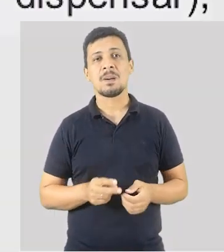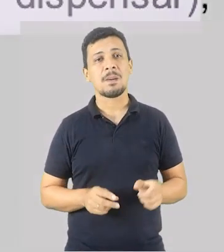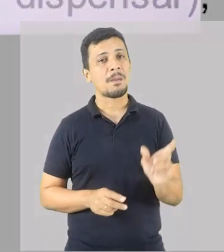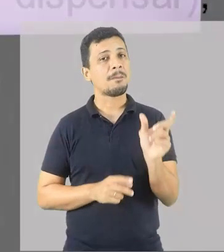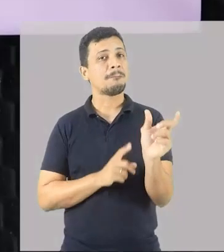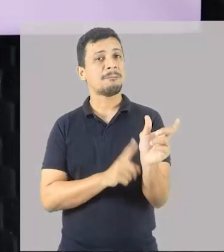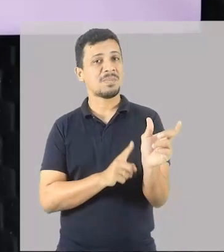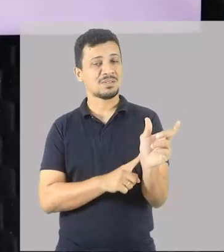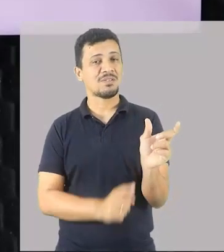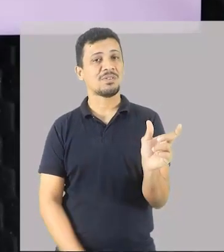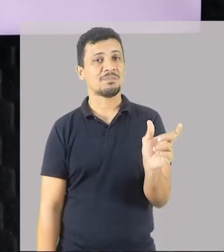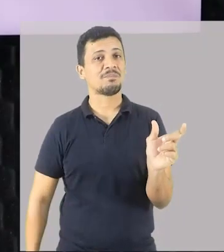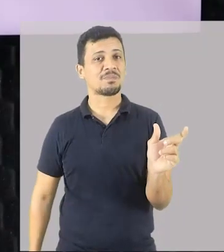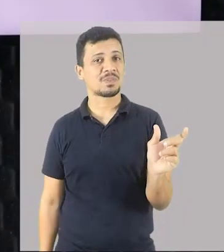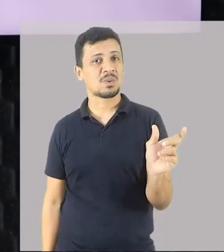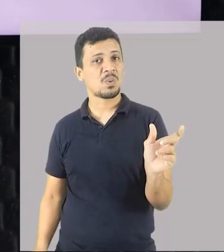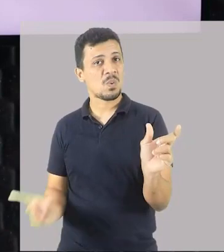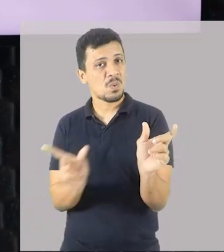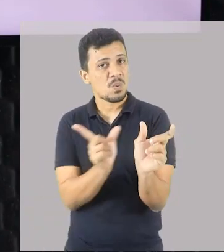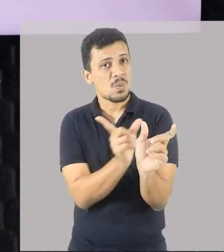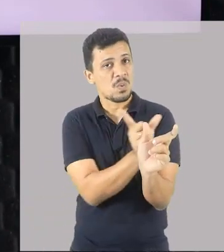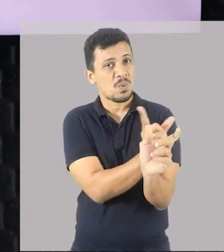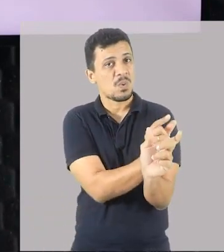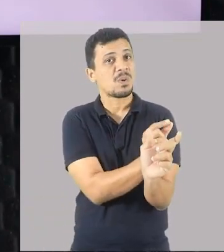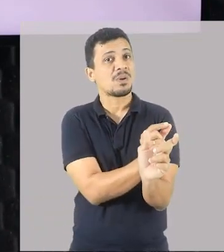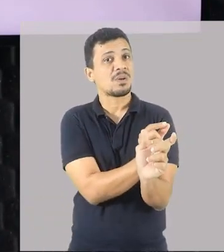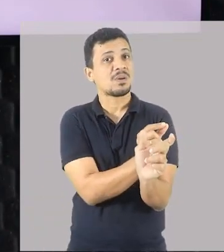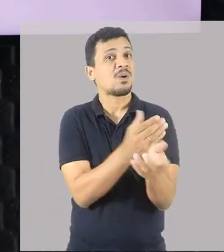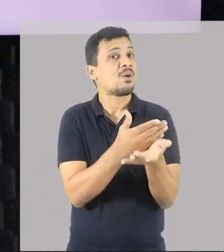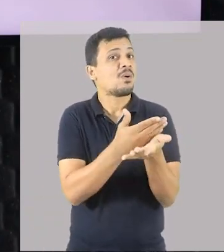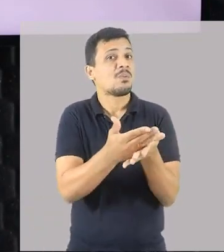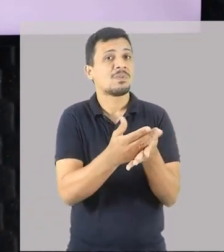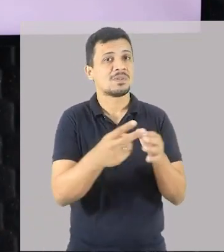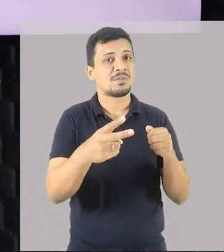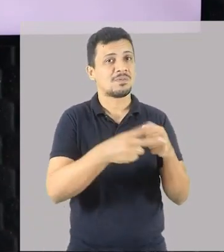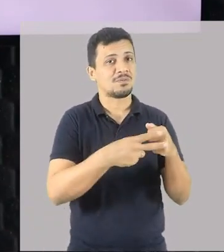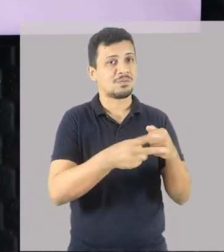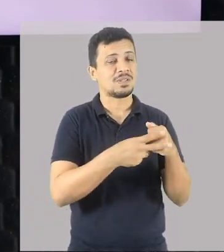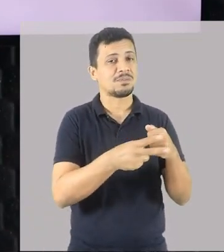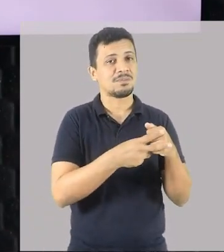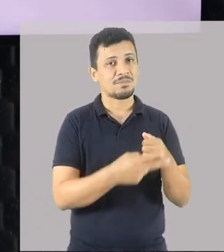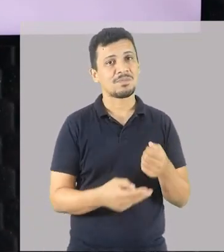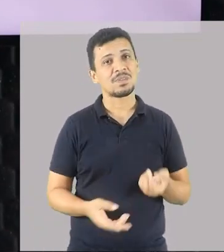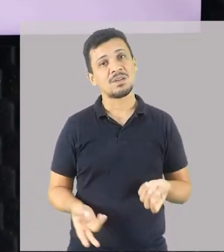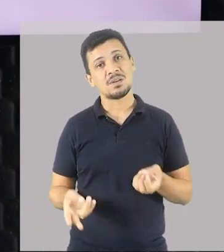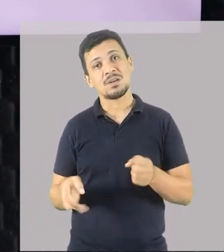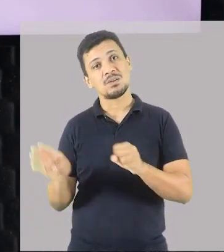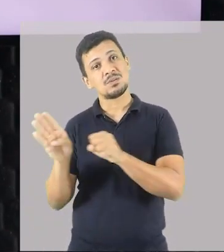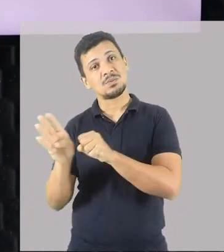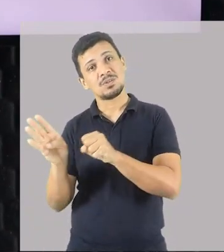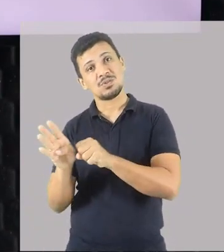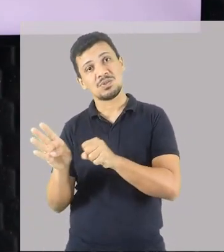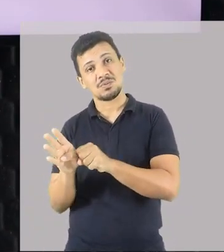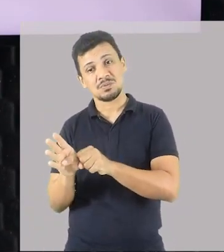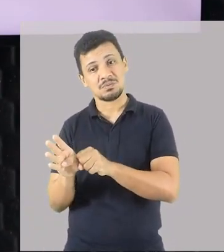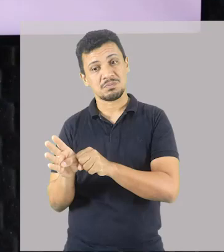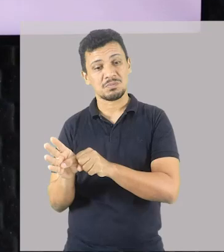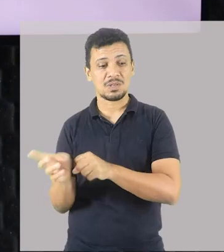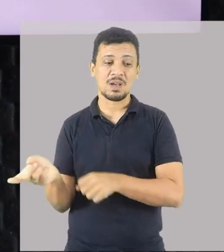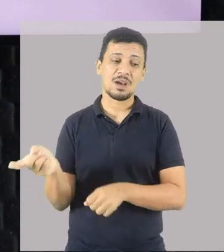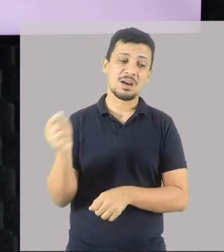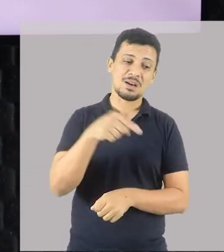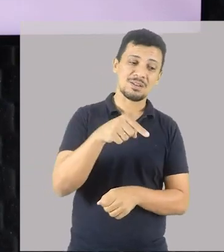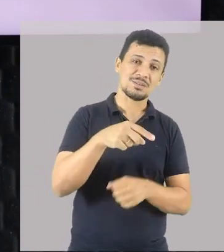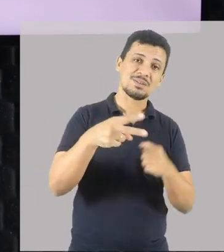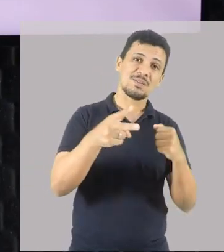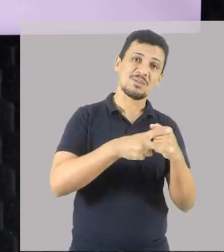palavra que eu faço a partir de um verbo. É sempre um substantivo que vem de um verbo. É sempre desse jeito. E